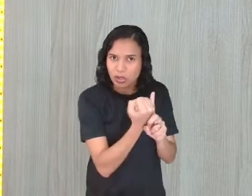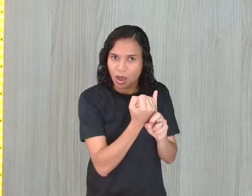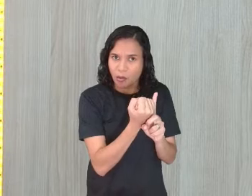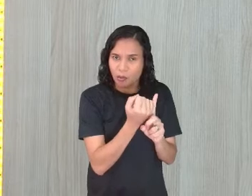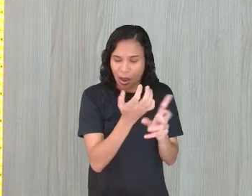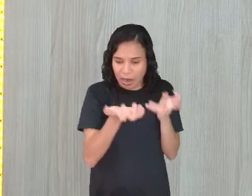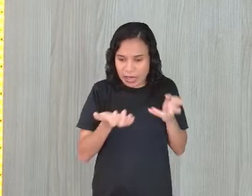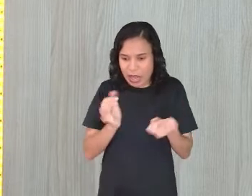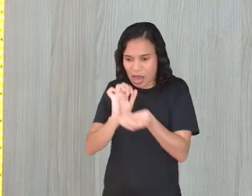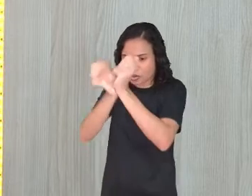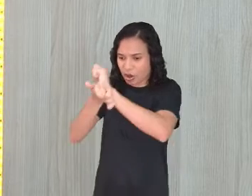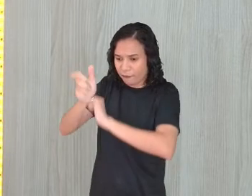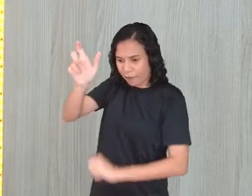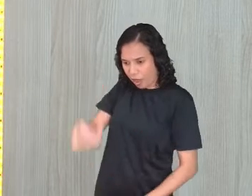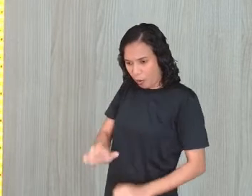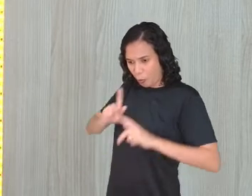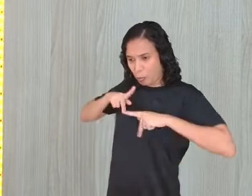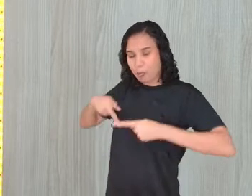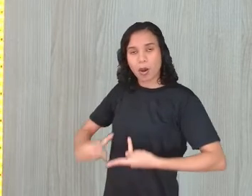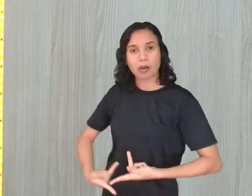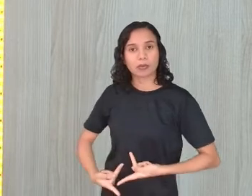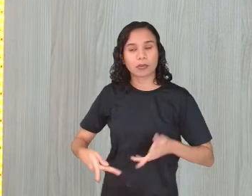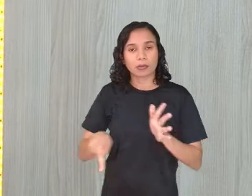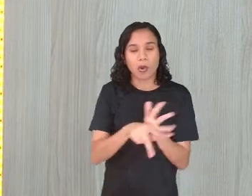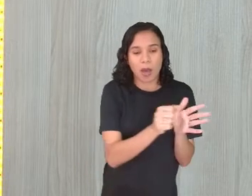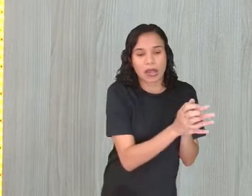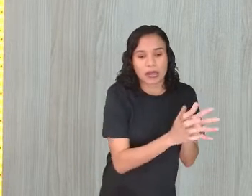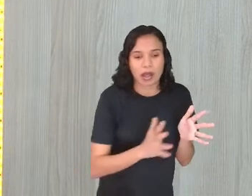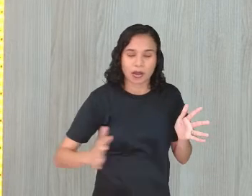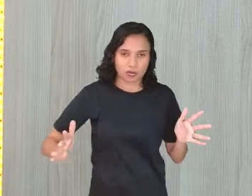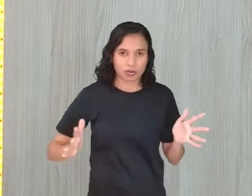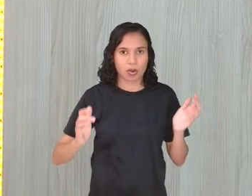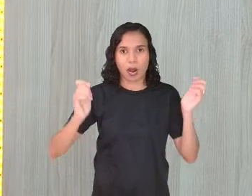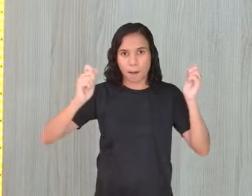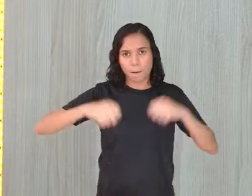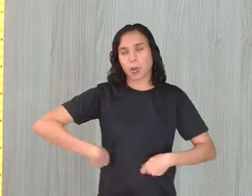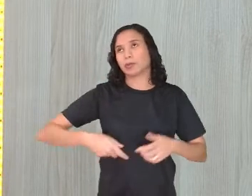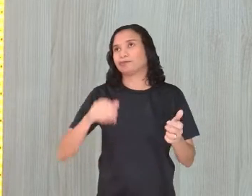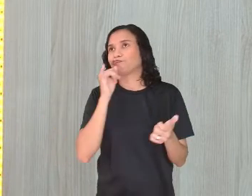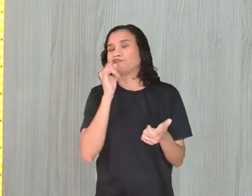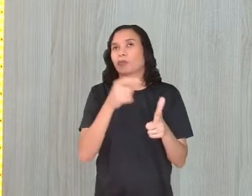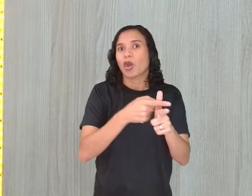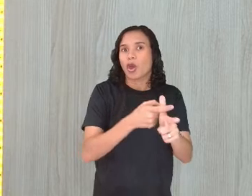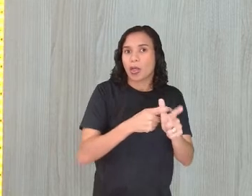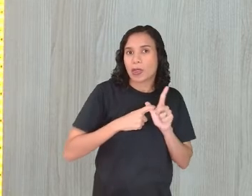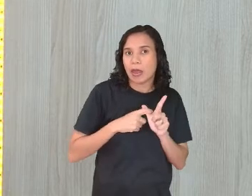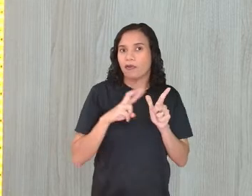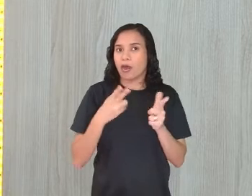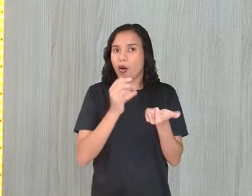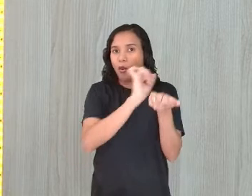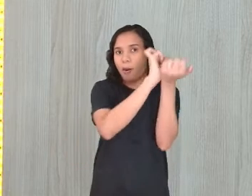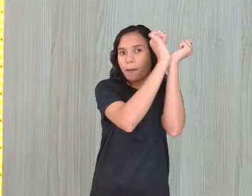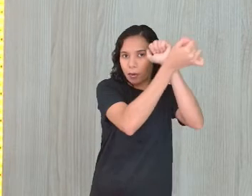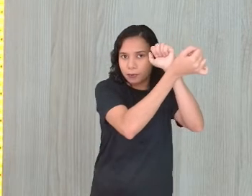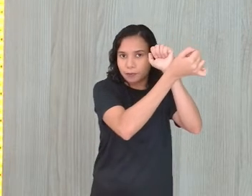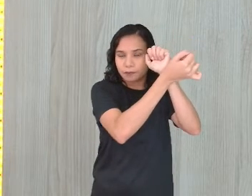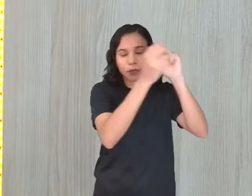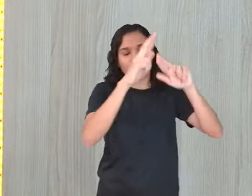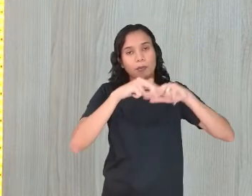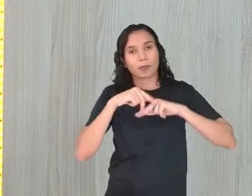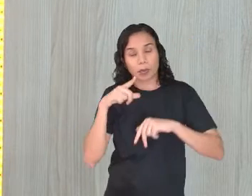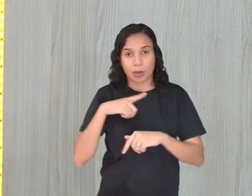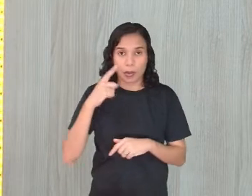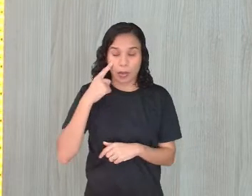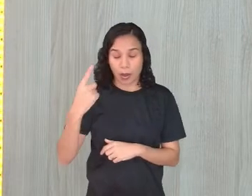outro ser humano. Essa escravização, ao longo da história, ela pode ser por dívida ou por aprisionamento. No caso da